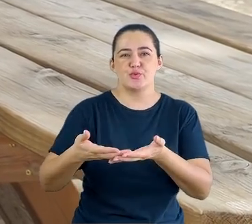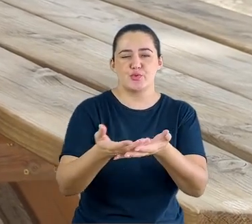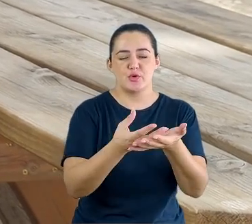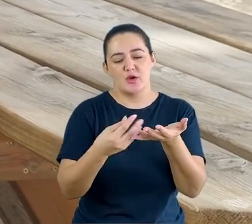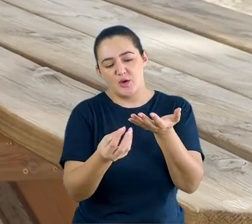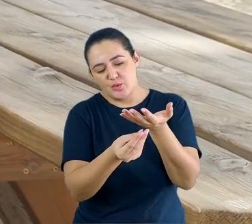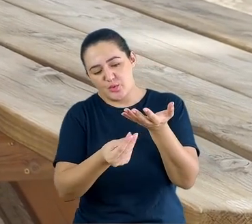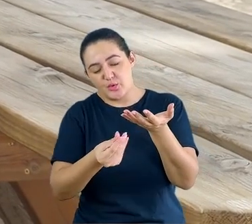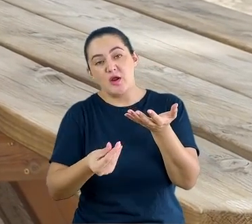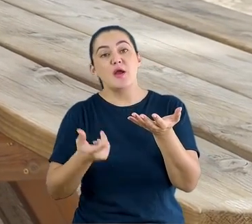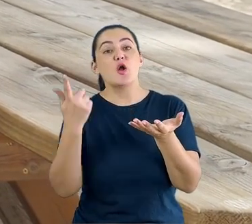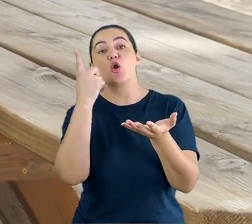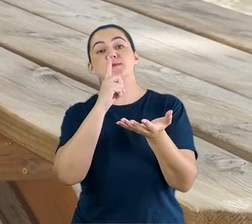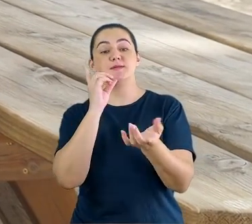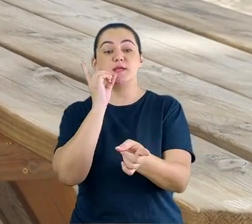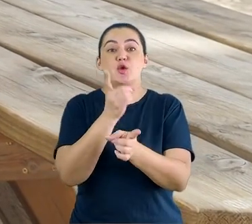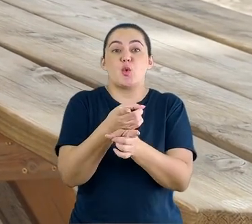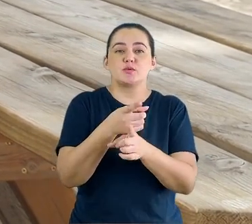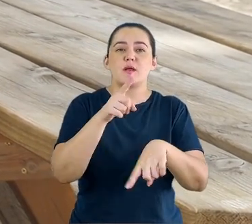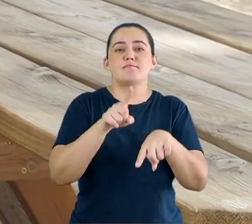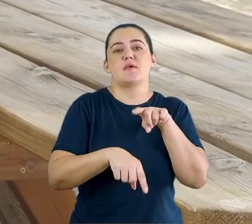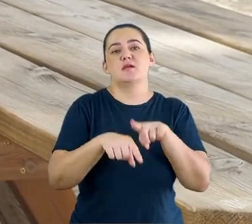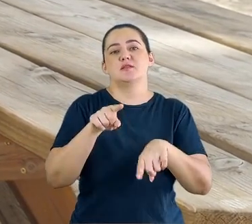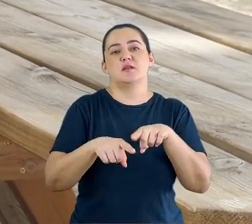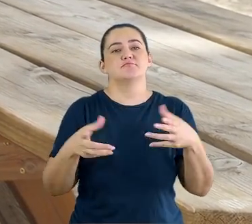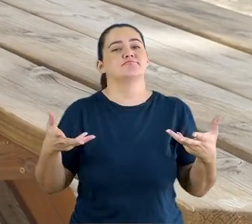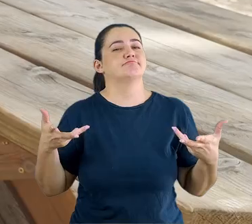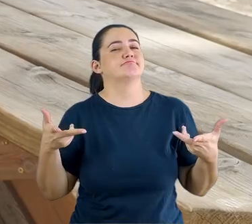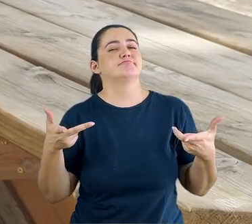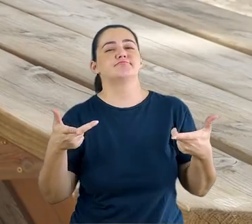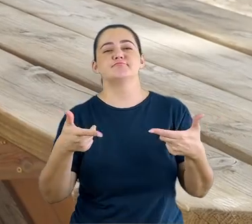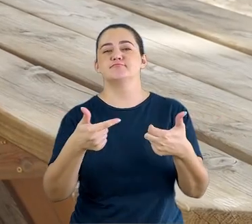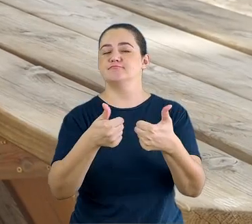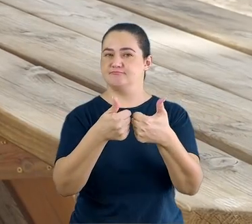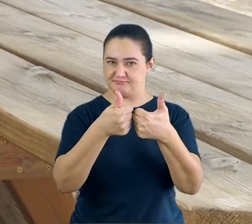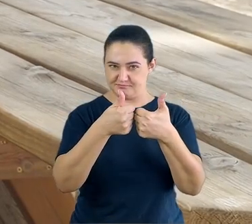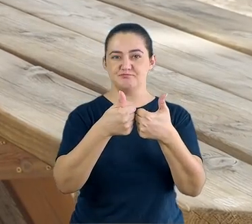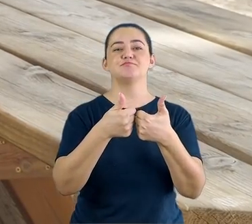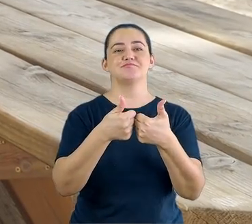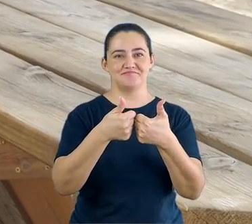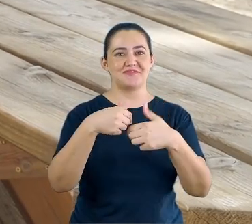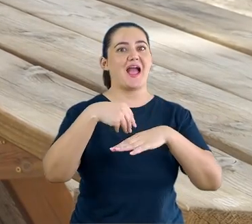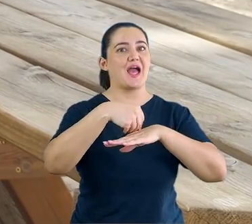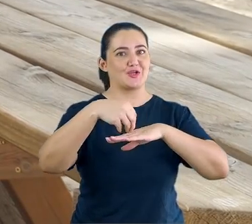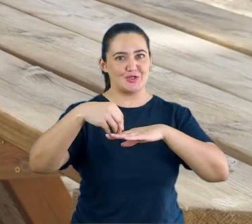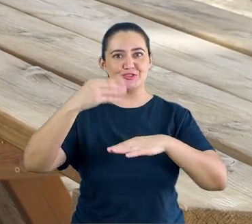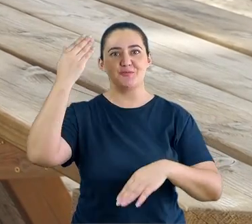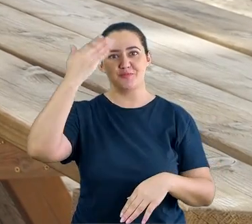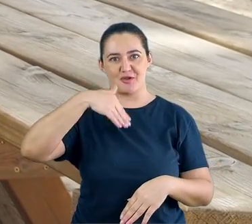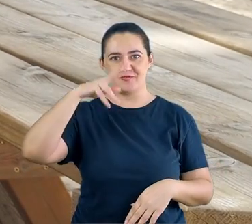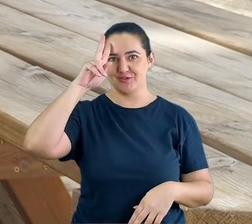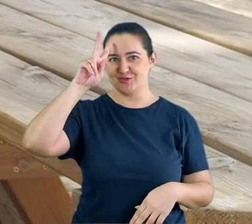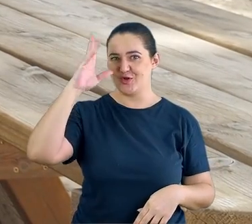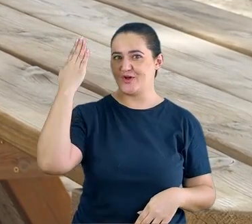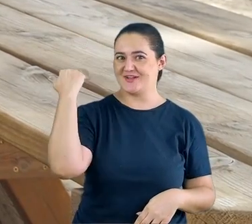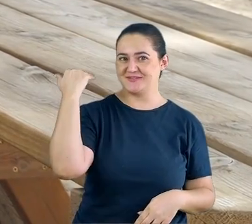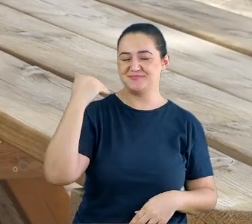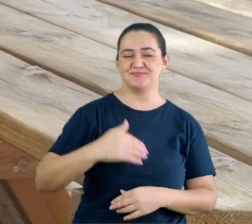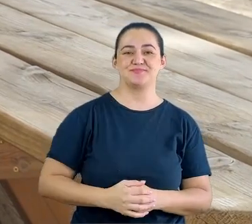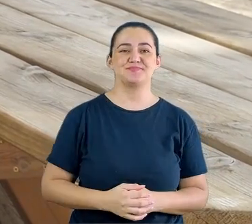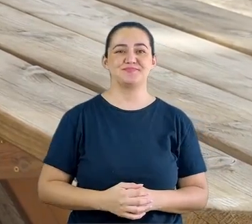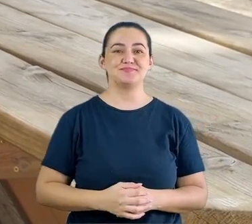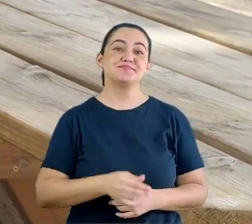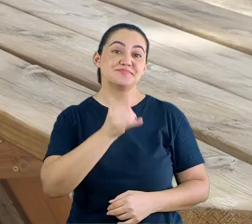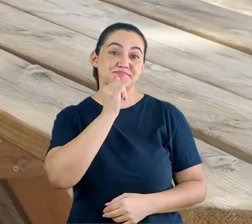de peneiramento desse material, encontrando verdadeiras preciosidades da arqueologia em relação à história